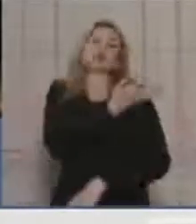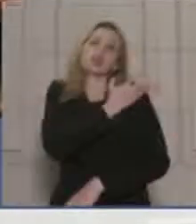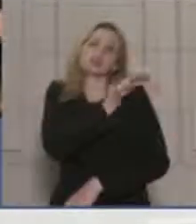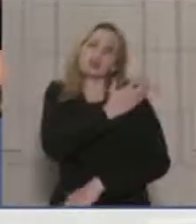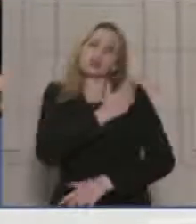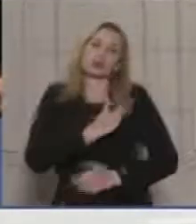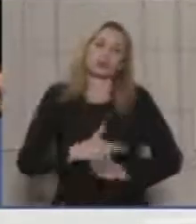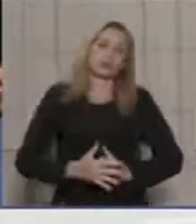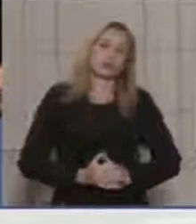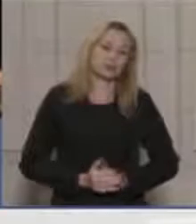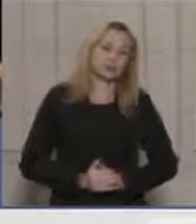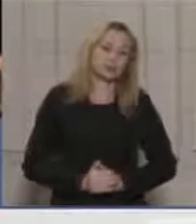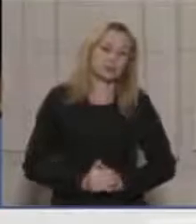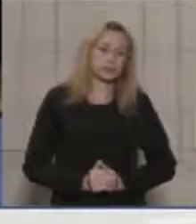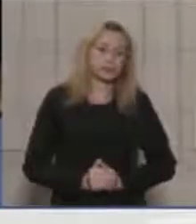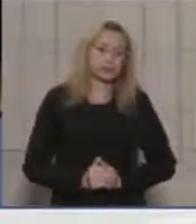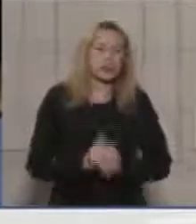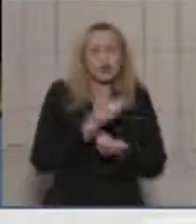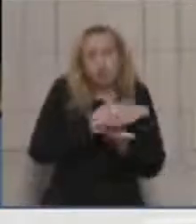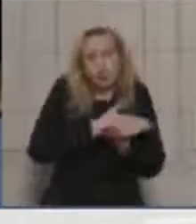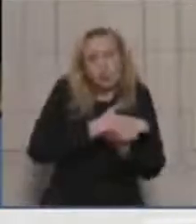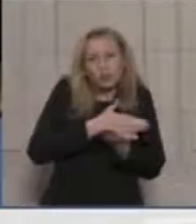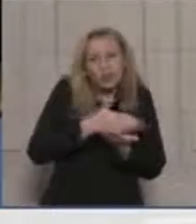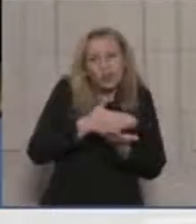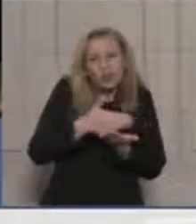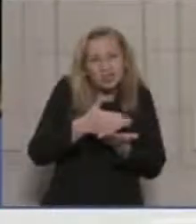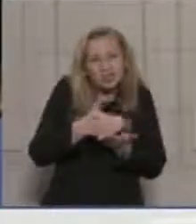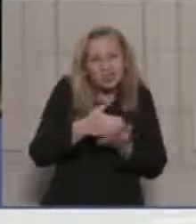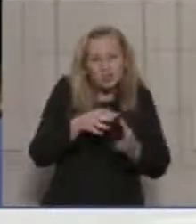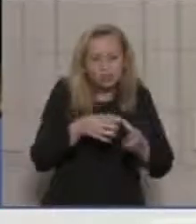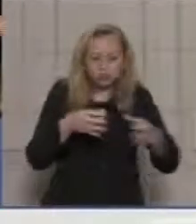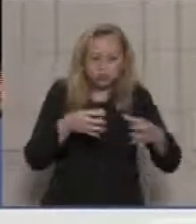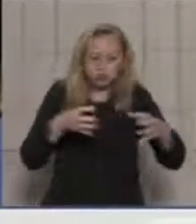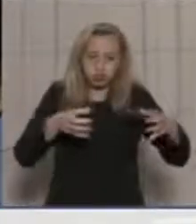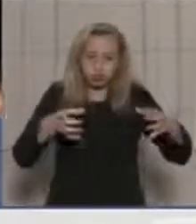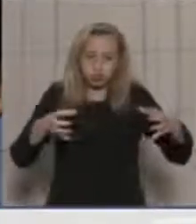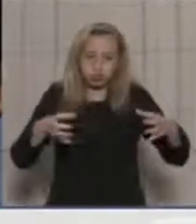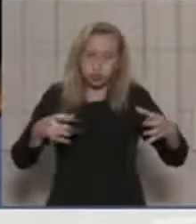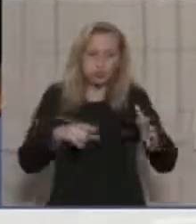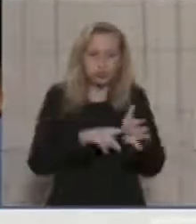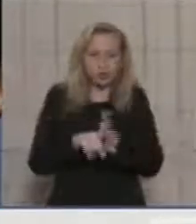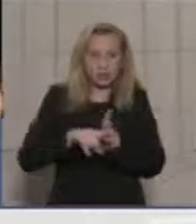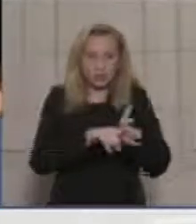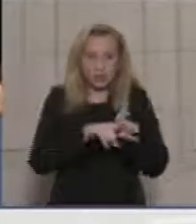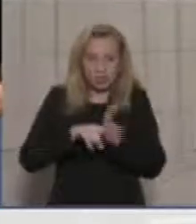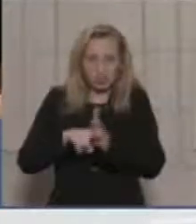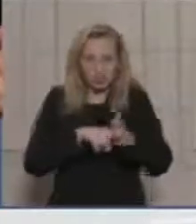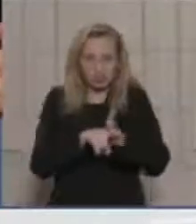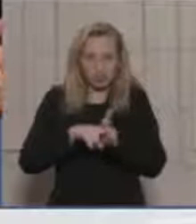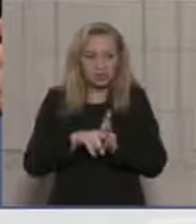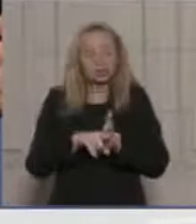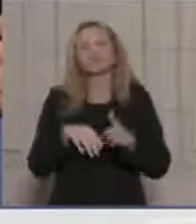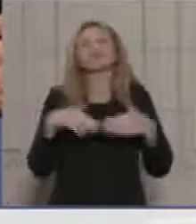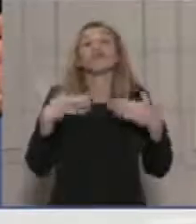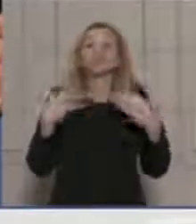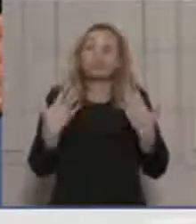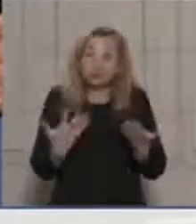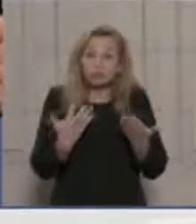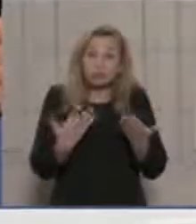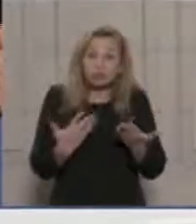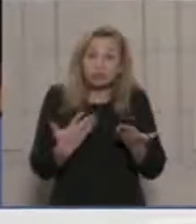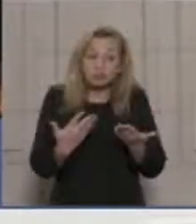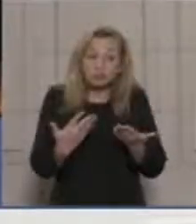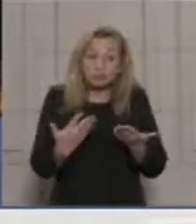preconceituosos. Começa a crescer nas pesquisas. E aí